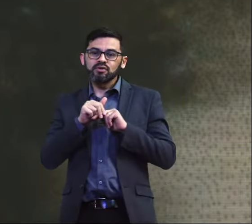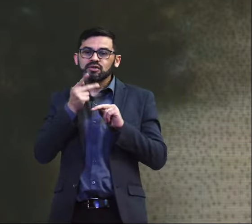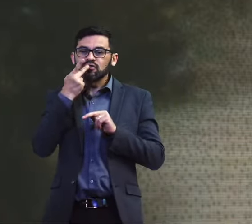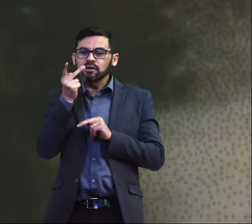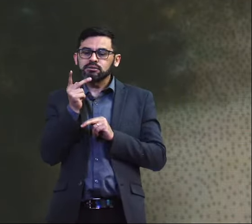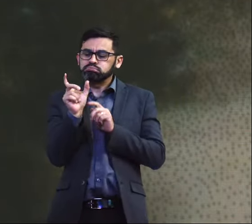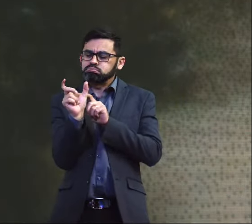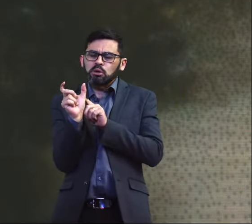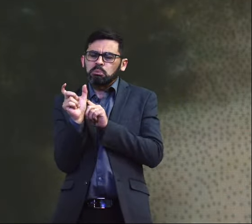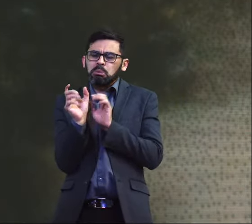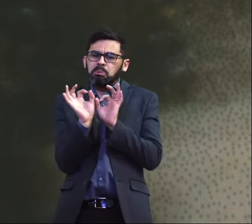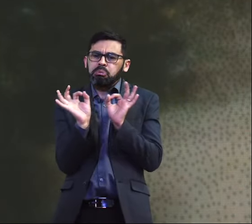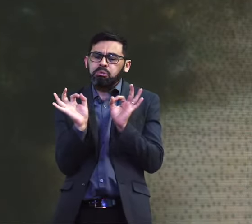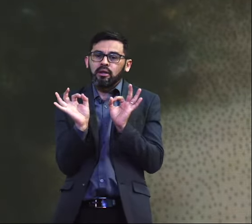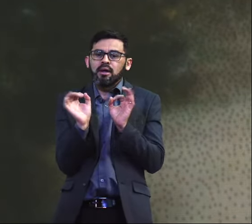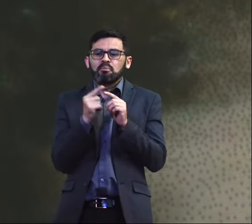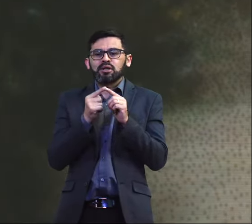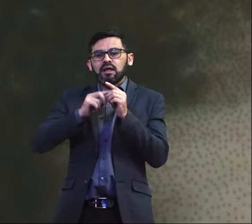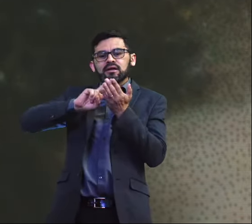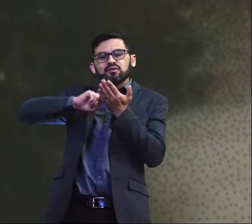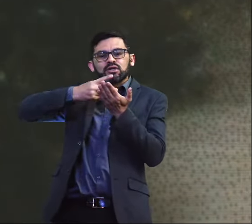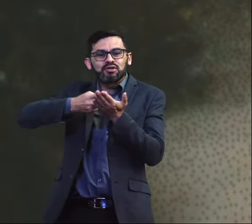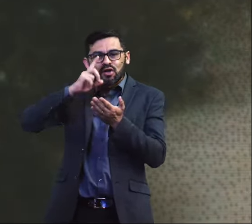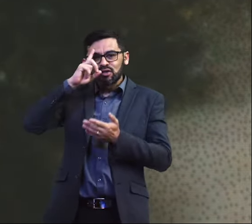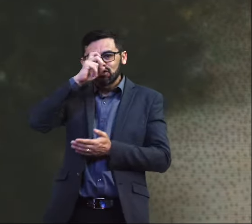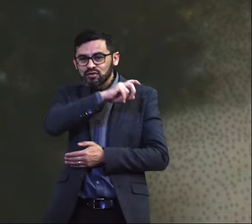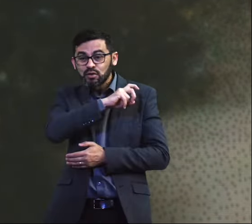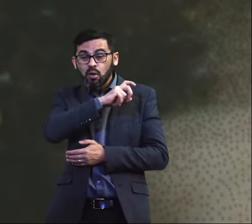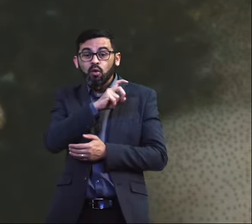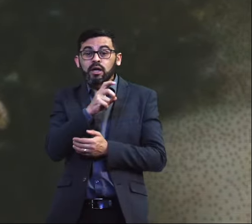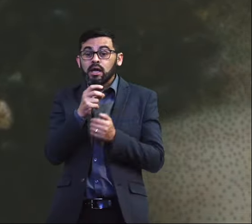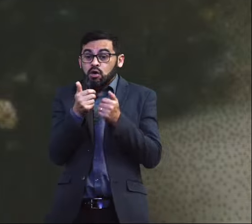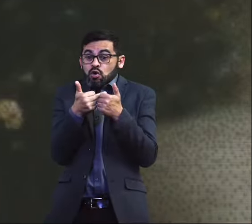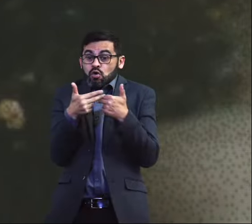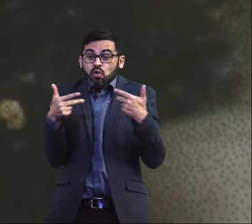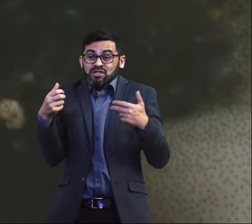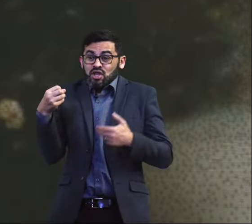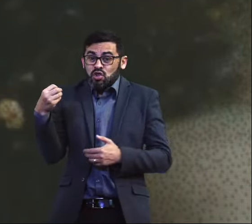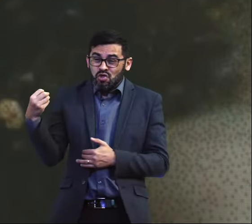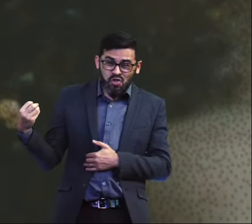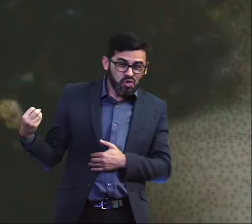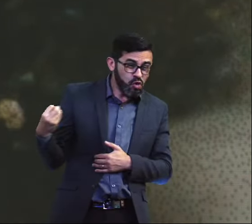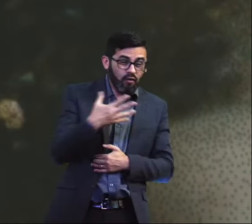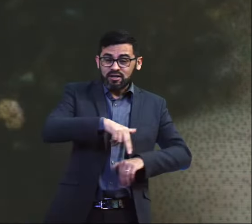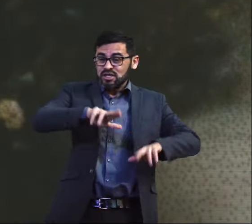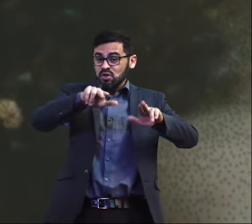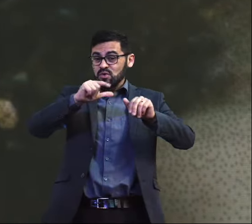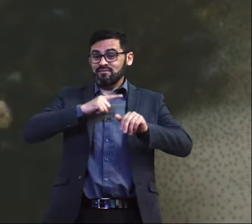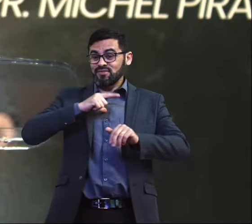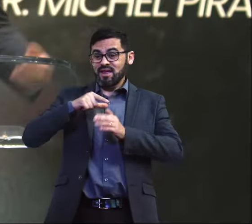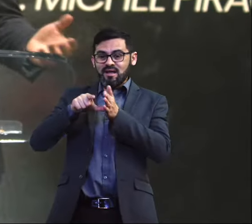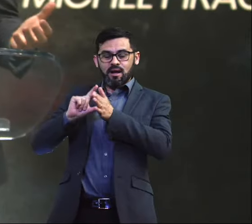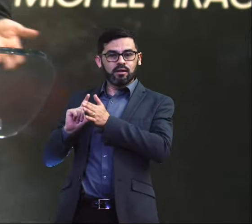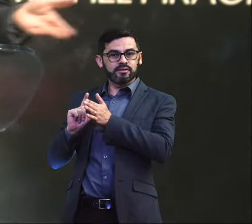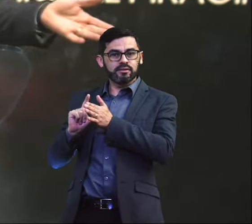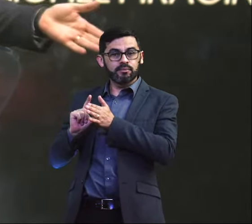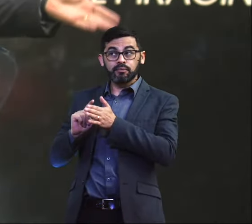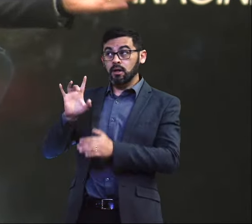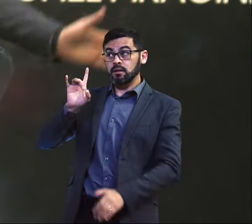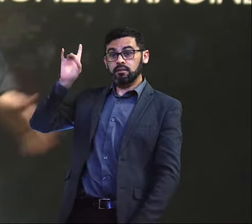uma coisa. É difícil de traduzir algo inédito, dar palavras para algo que não existe. Deus vai fazer